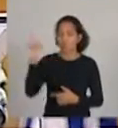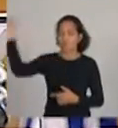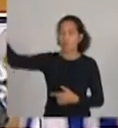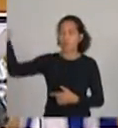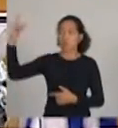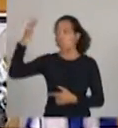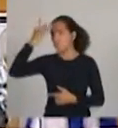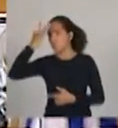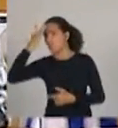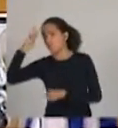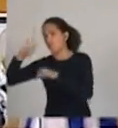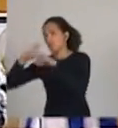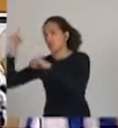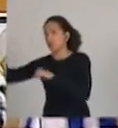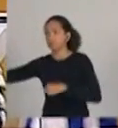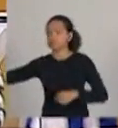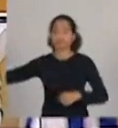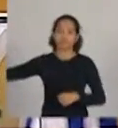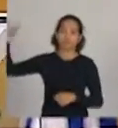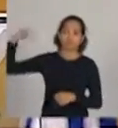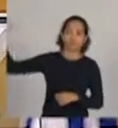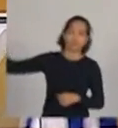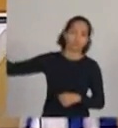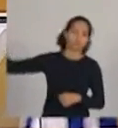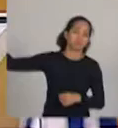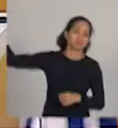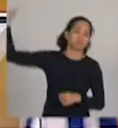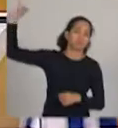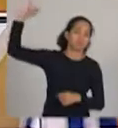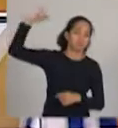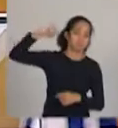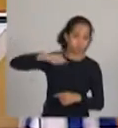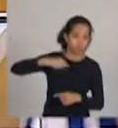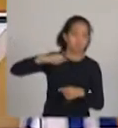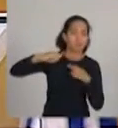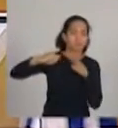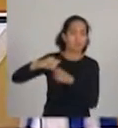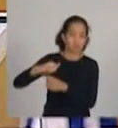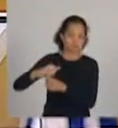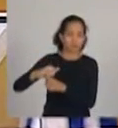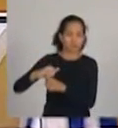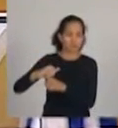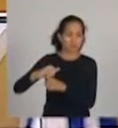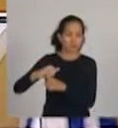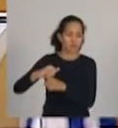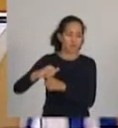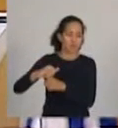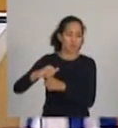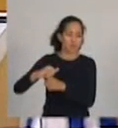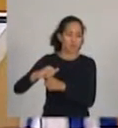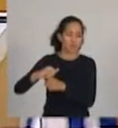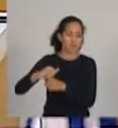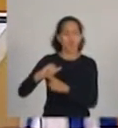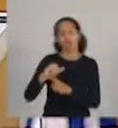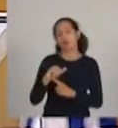Índia, que viajou por via aérea no avião da Qatar,